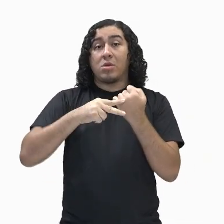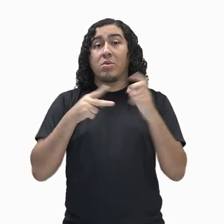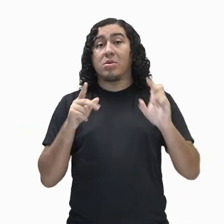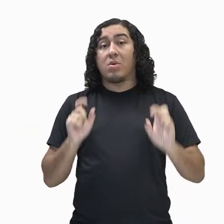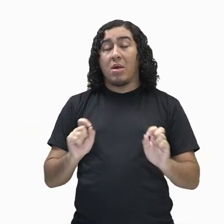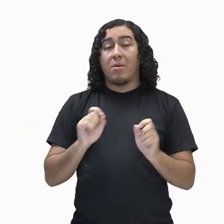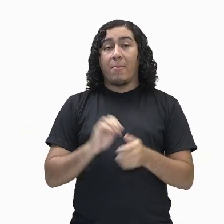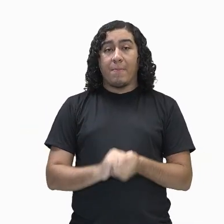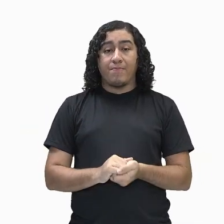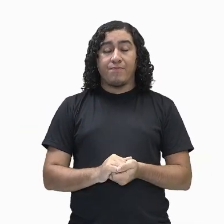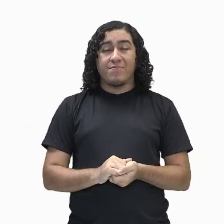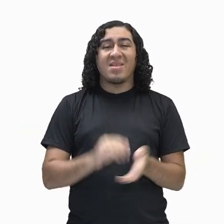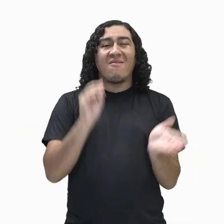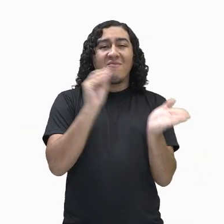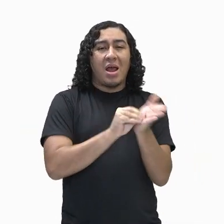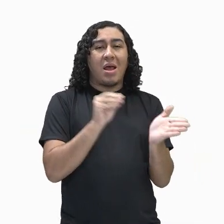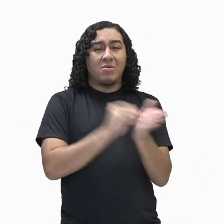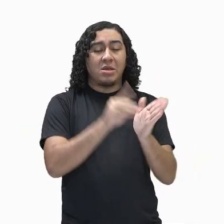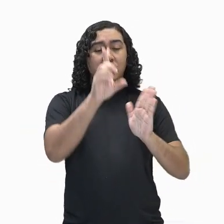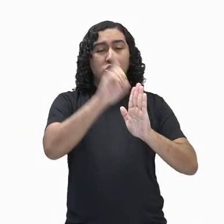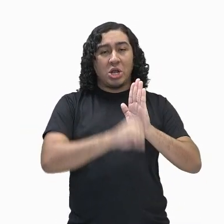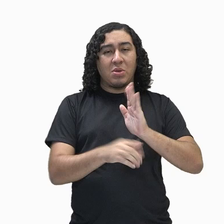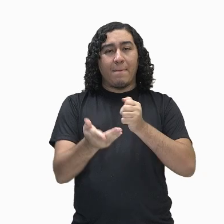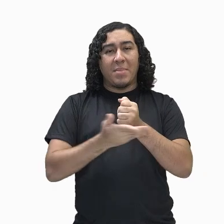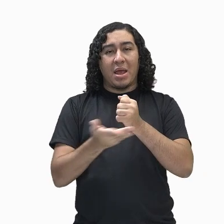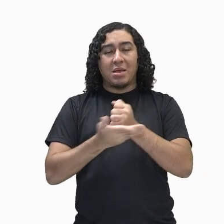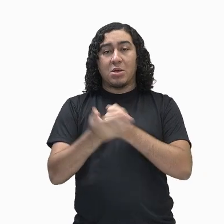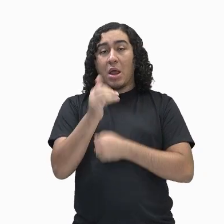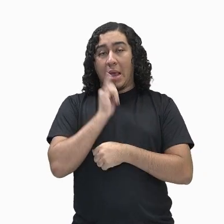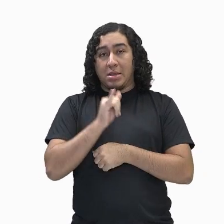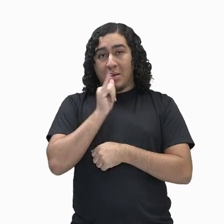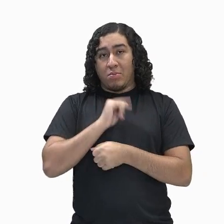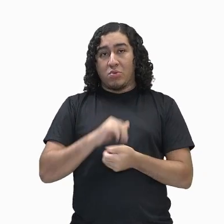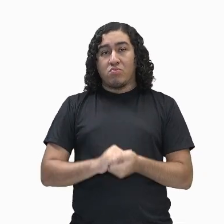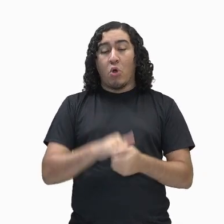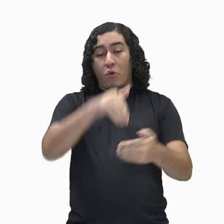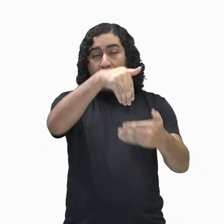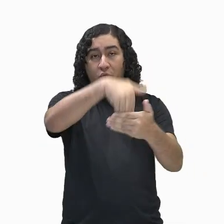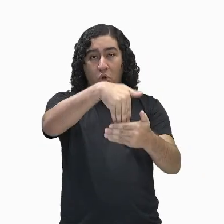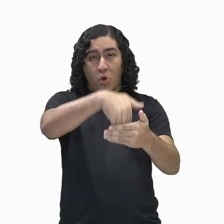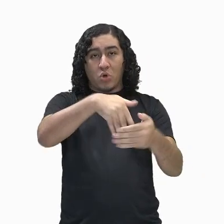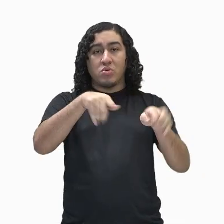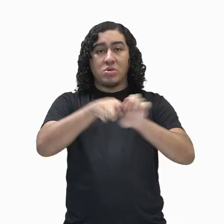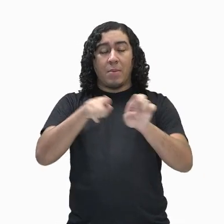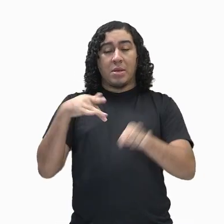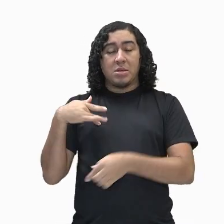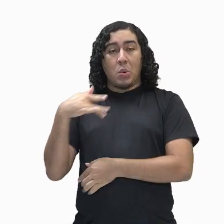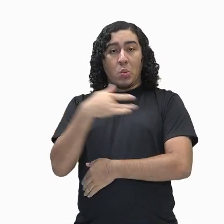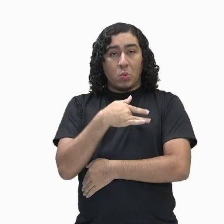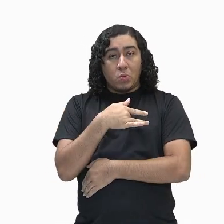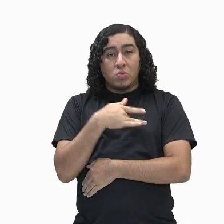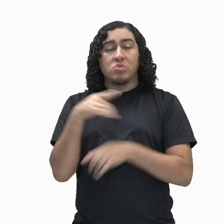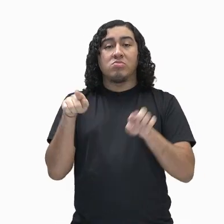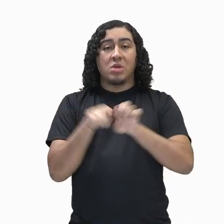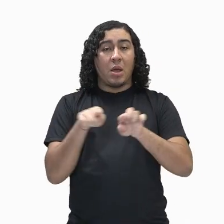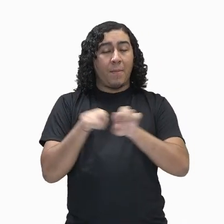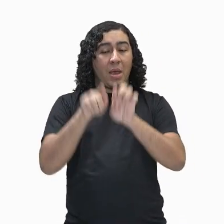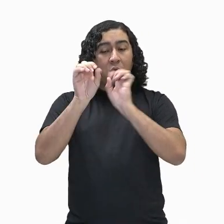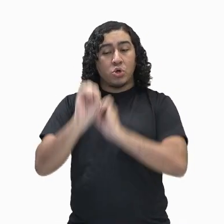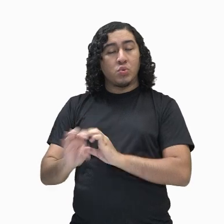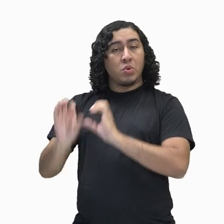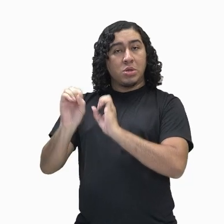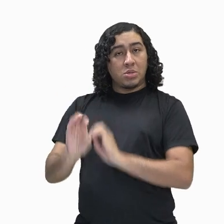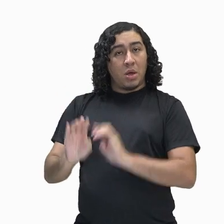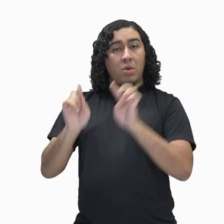falta de acesso a direitos básicos, como, por exemplo, o voto, a saúde, a